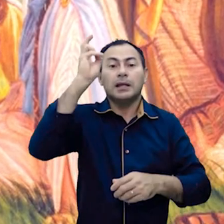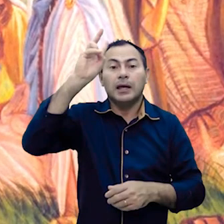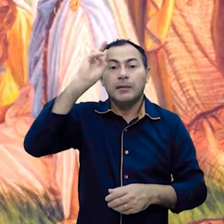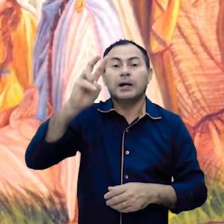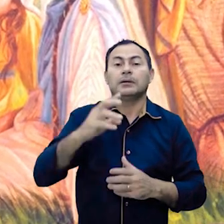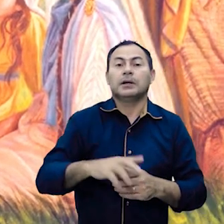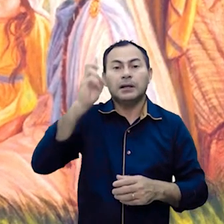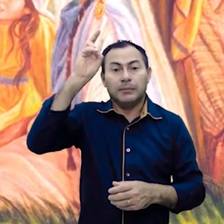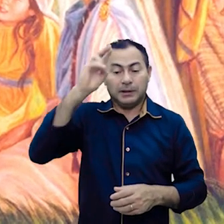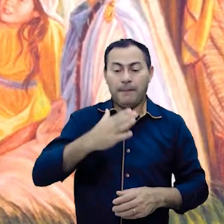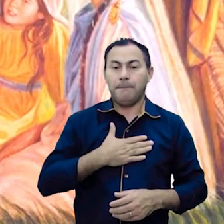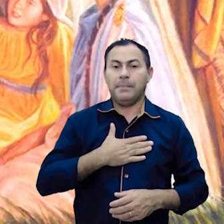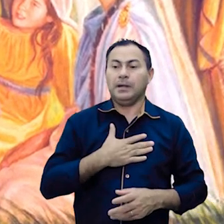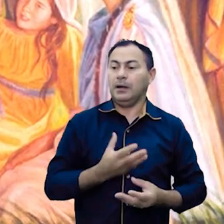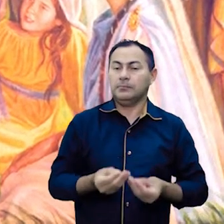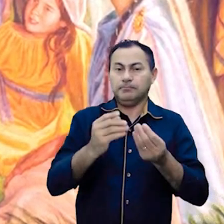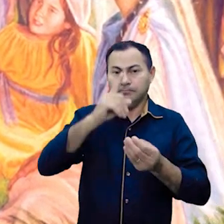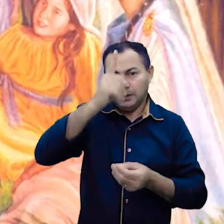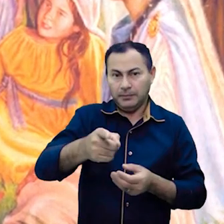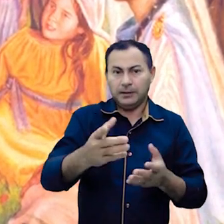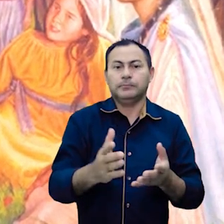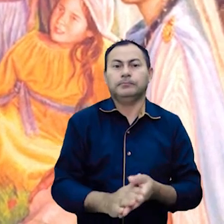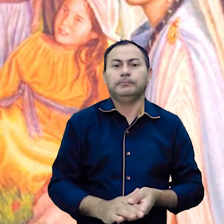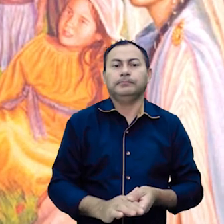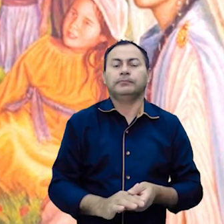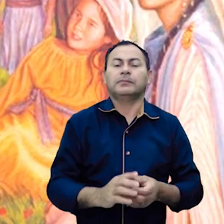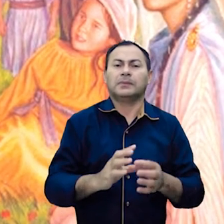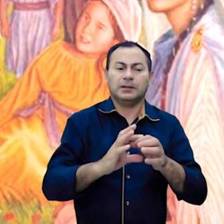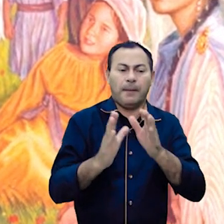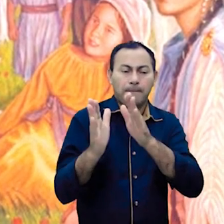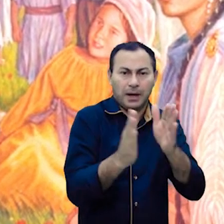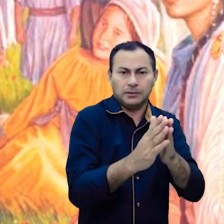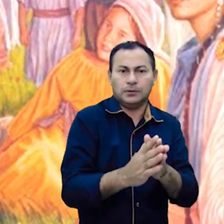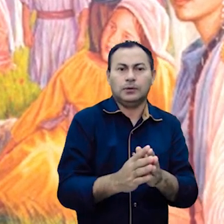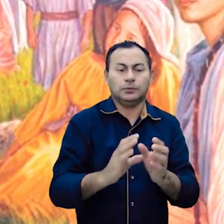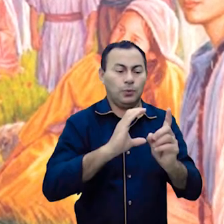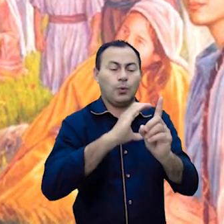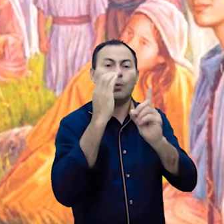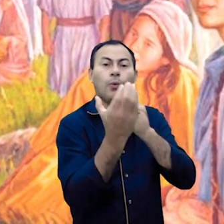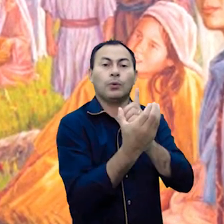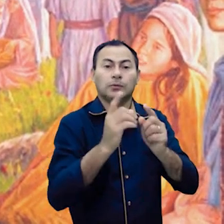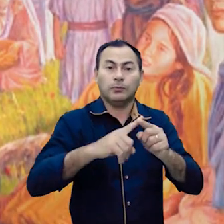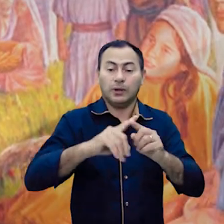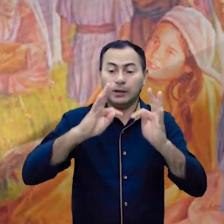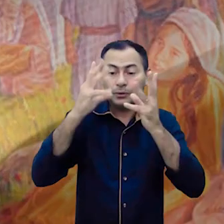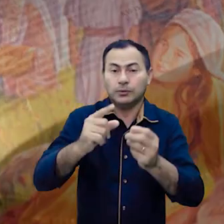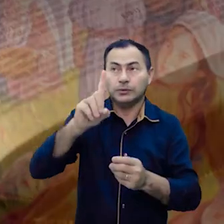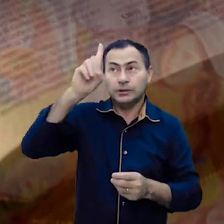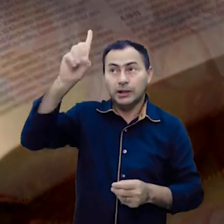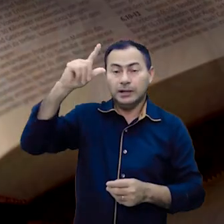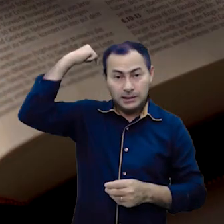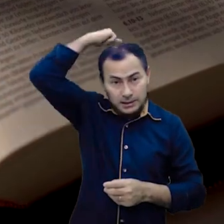e então se lembrem se lembrem das minhas ordenanças e mandamentos eu chamo esta parte de Os cultos porque